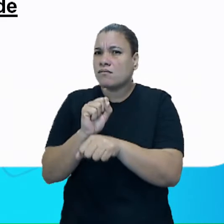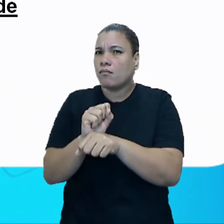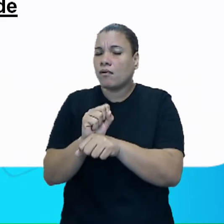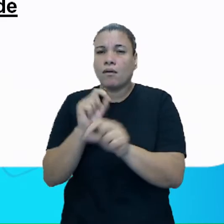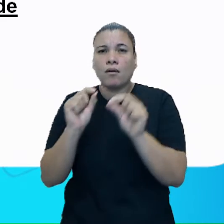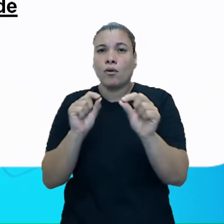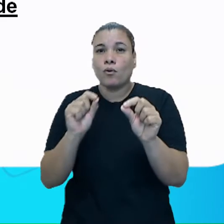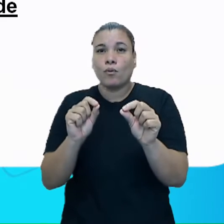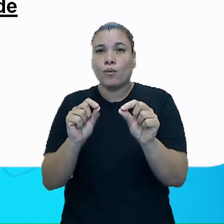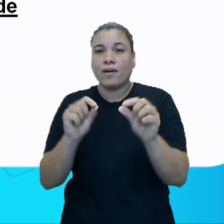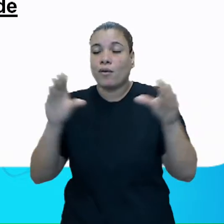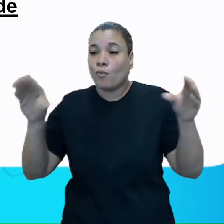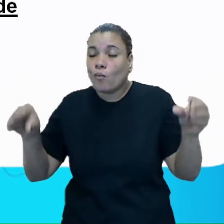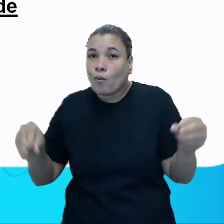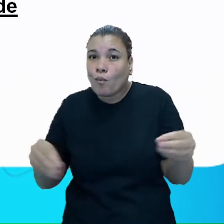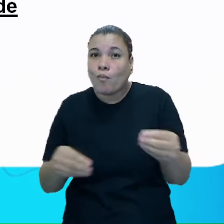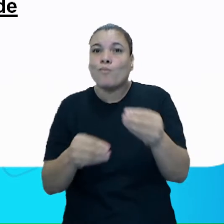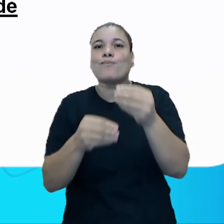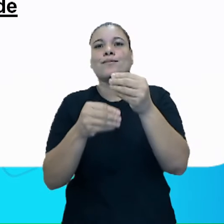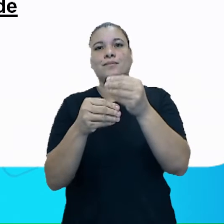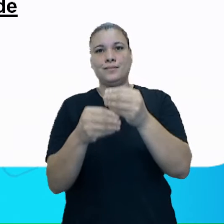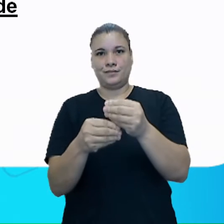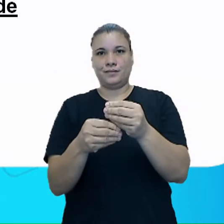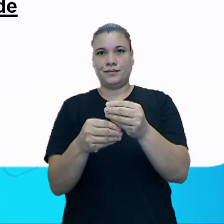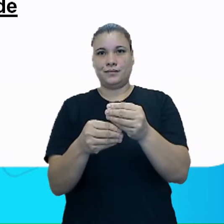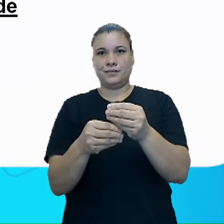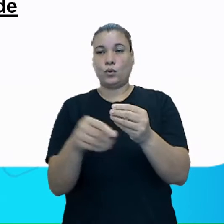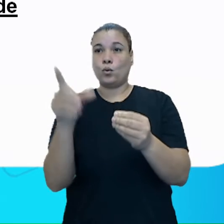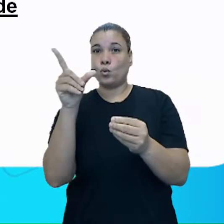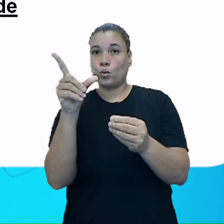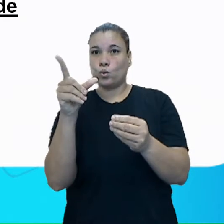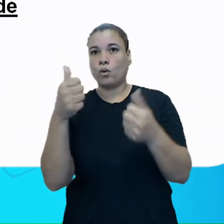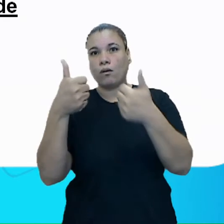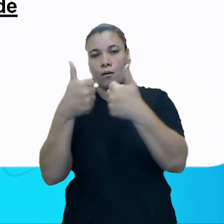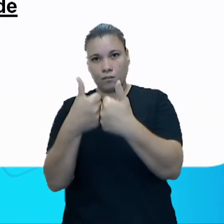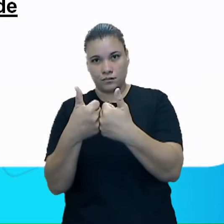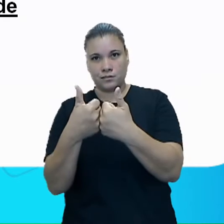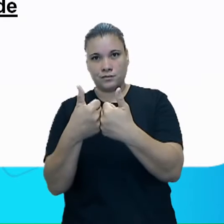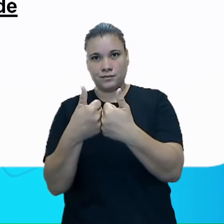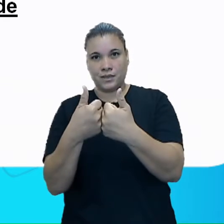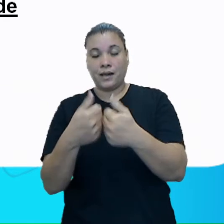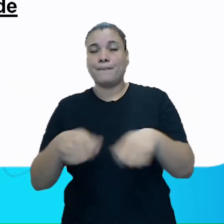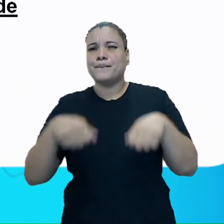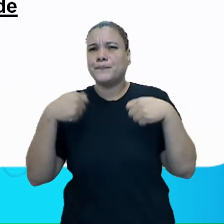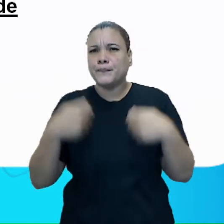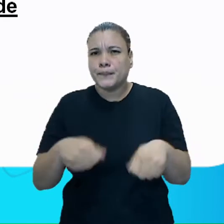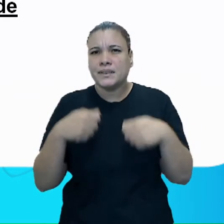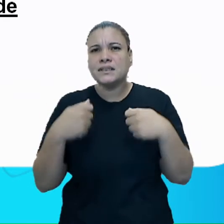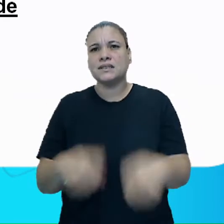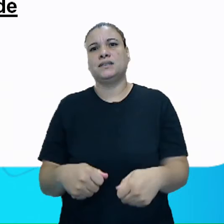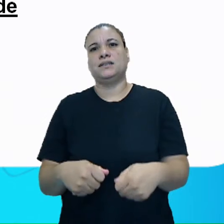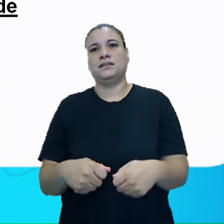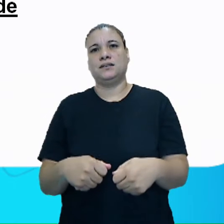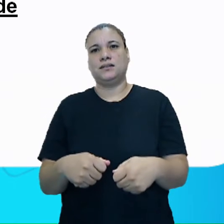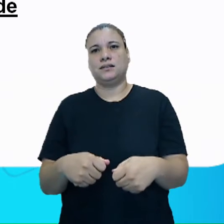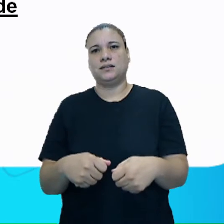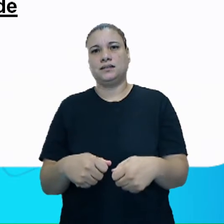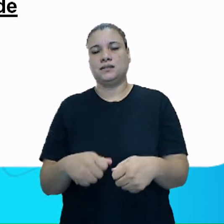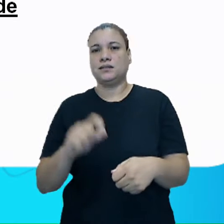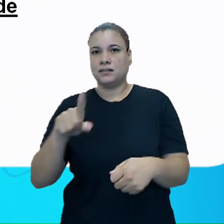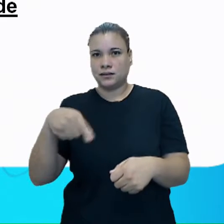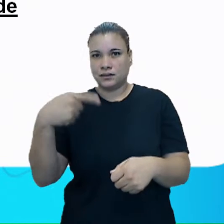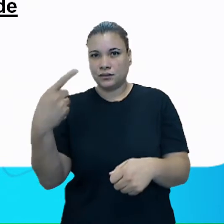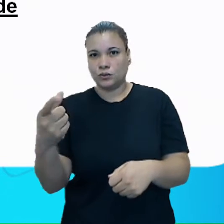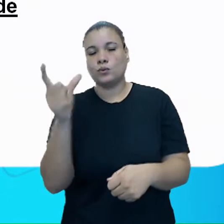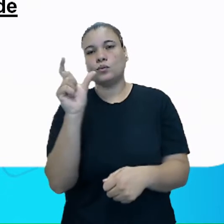termo um complemento do seu sentido. Ele tem essa dependência. Então, olha só, ele é classificado em